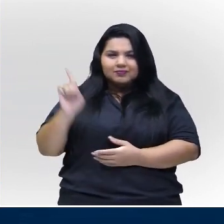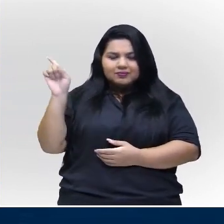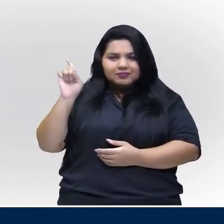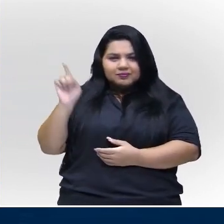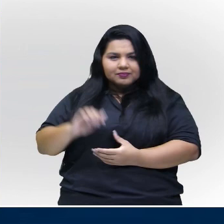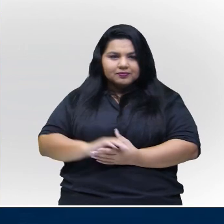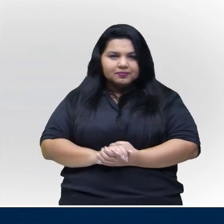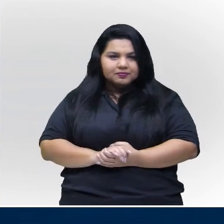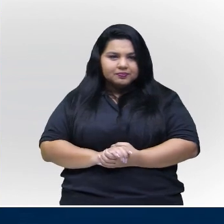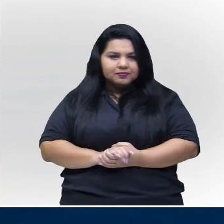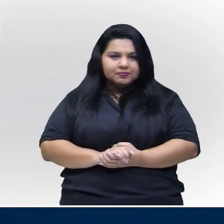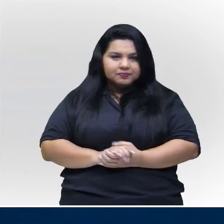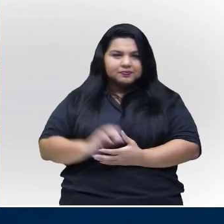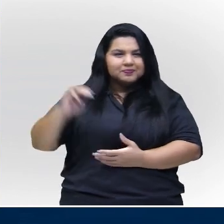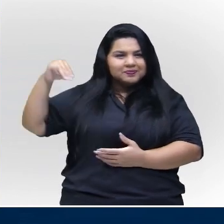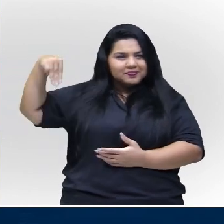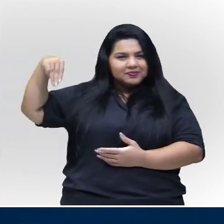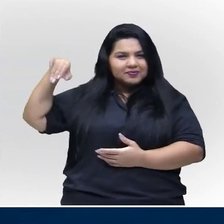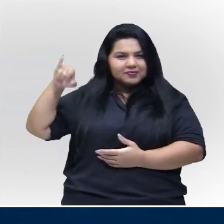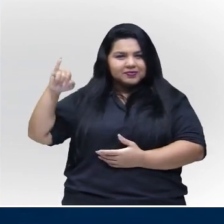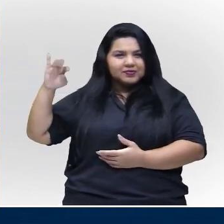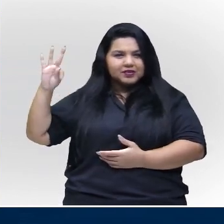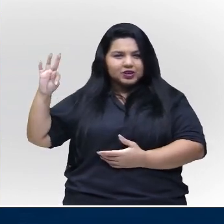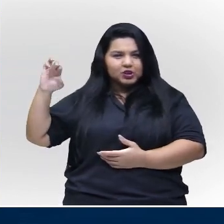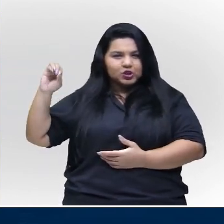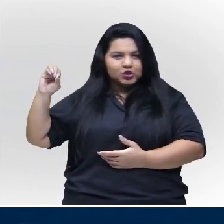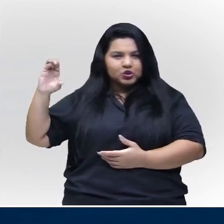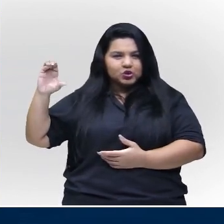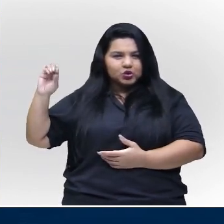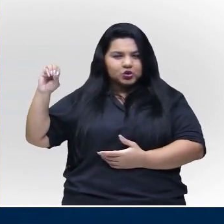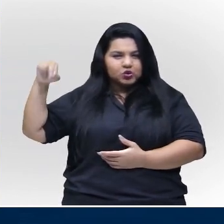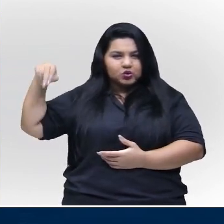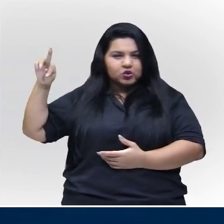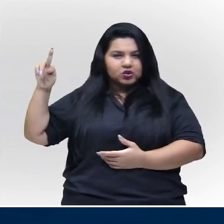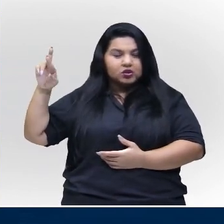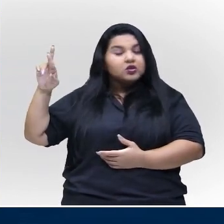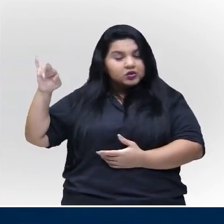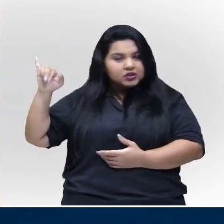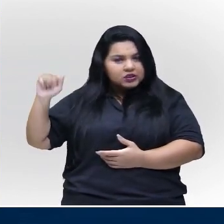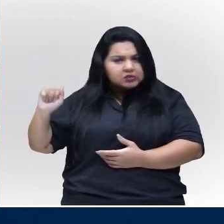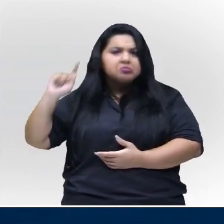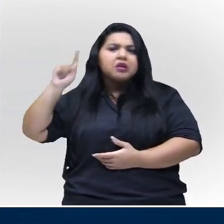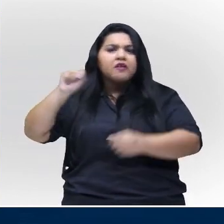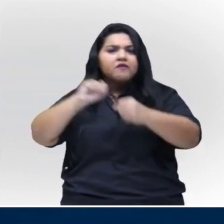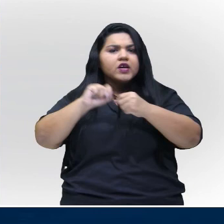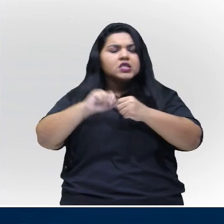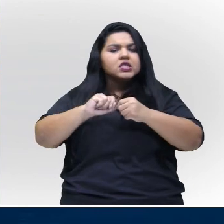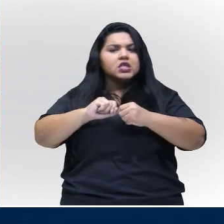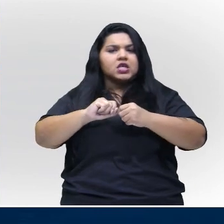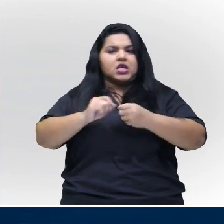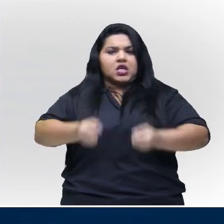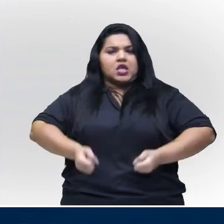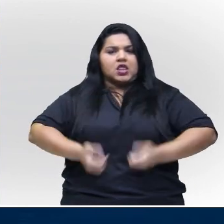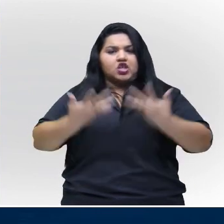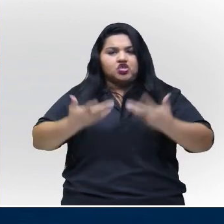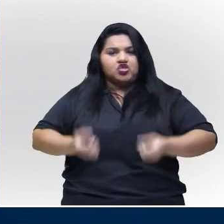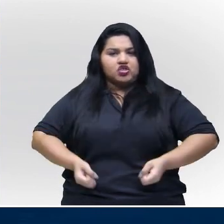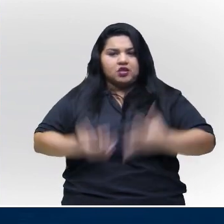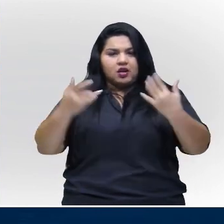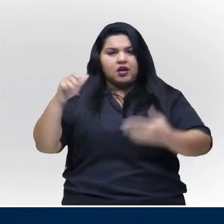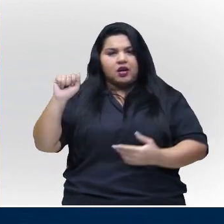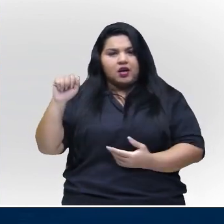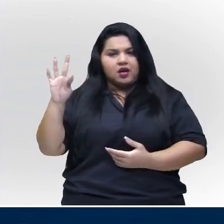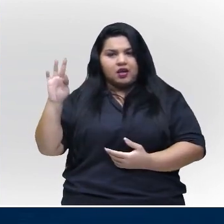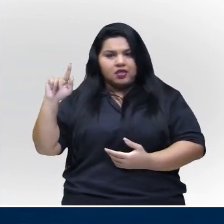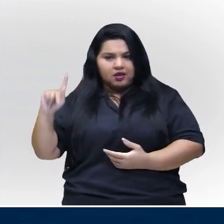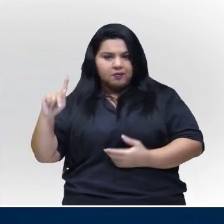da mitocôndria. Olha só, qual é a função da mitocôndria? É produzir energia na forma de ATP a partir